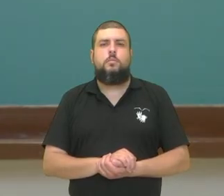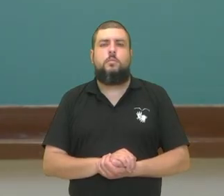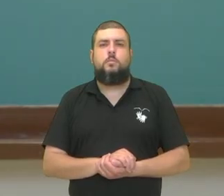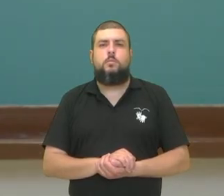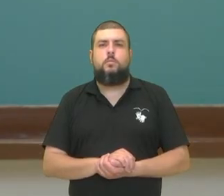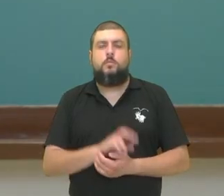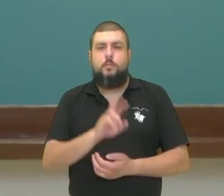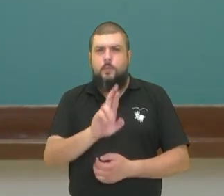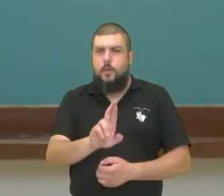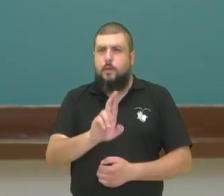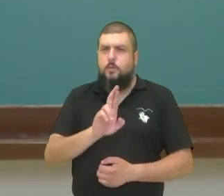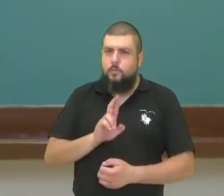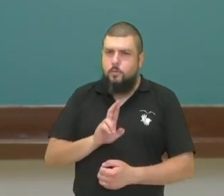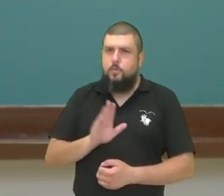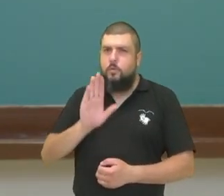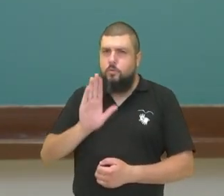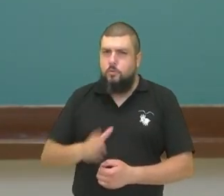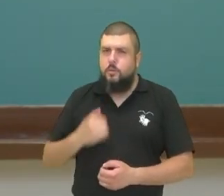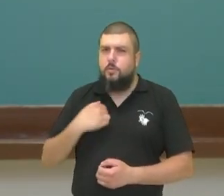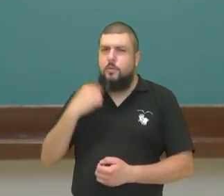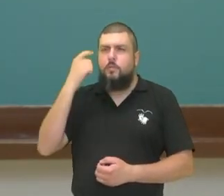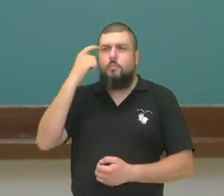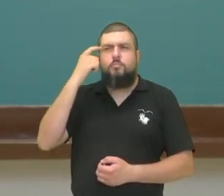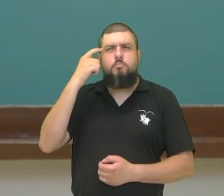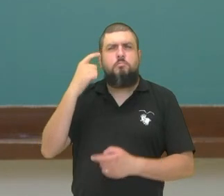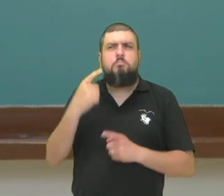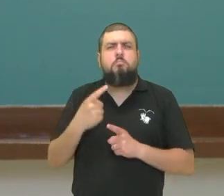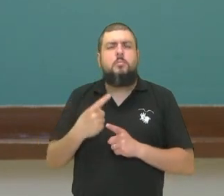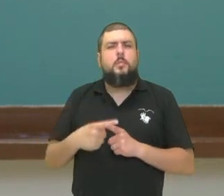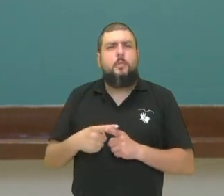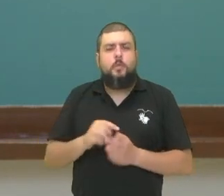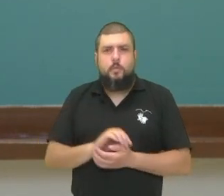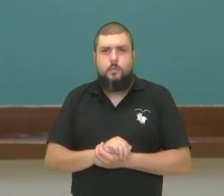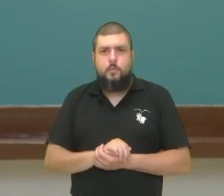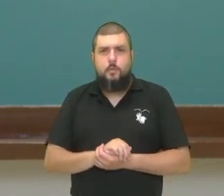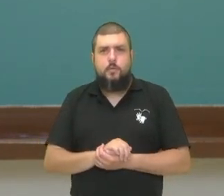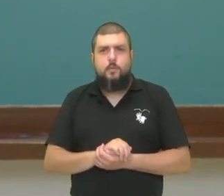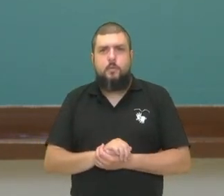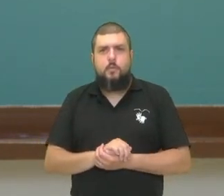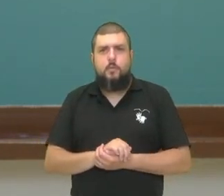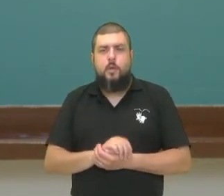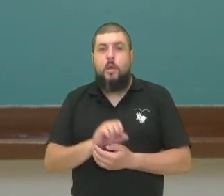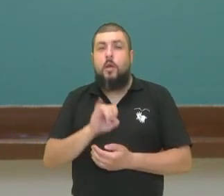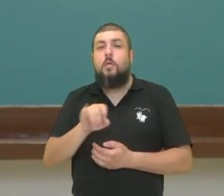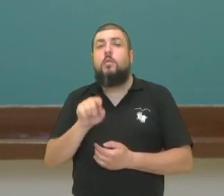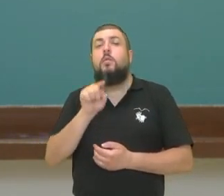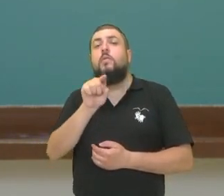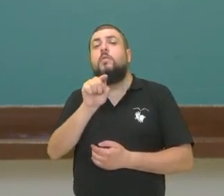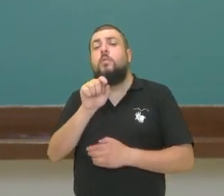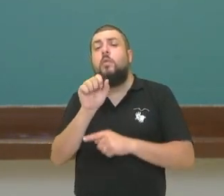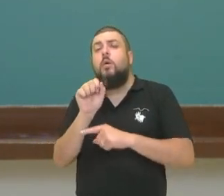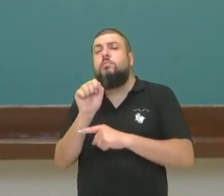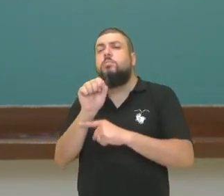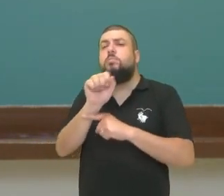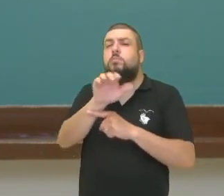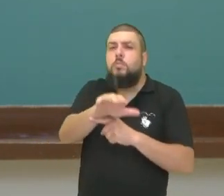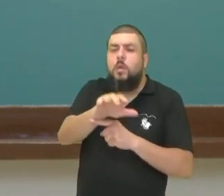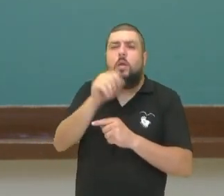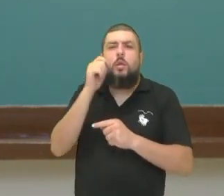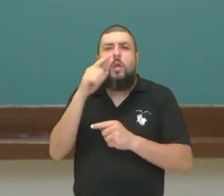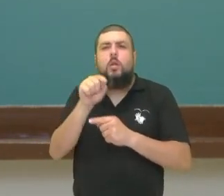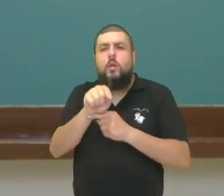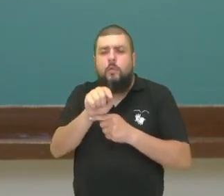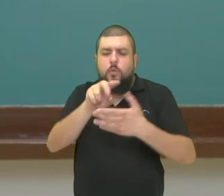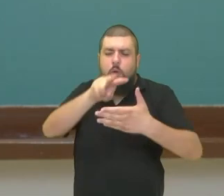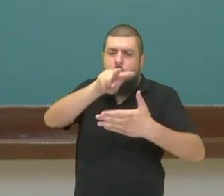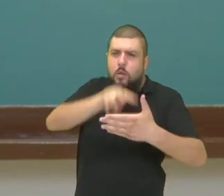Respondeu? Consigo pensar sobre essa notícia? Se você recebesse, você conseguiria identificar que conteúdo enganoso está presente